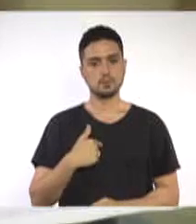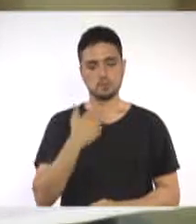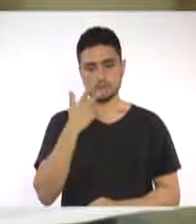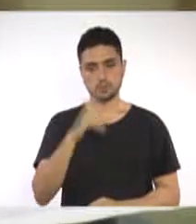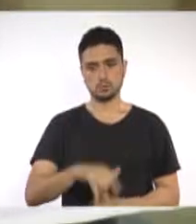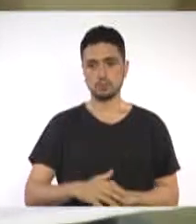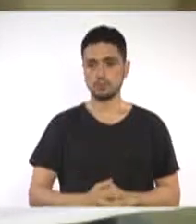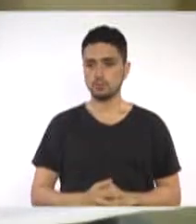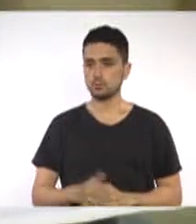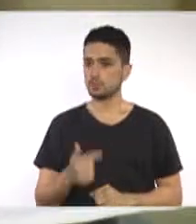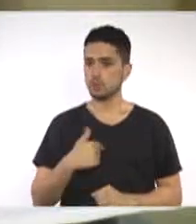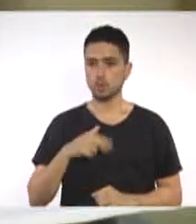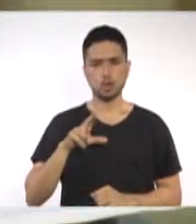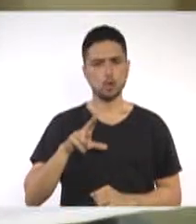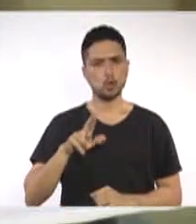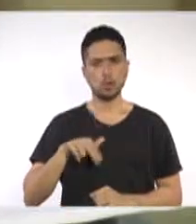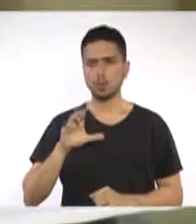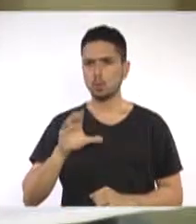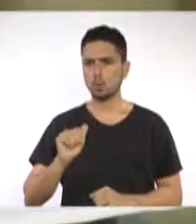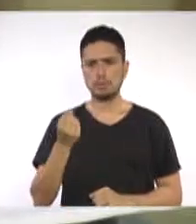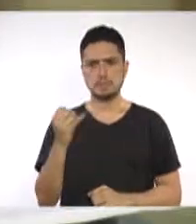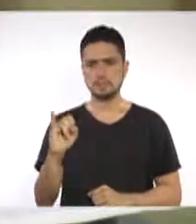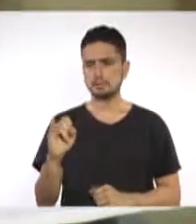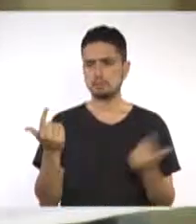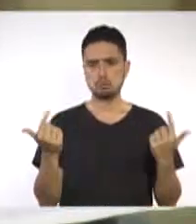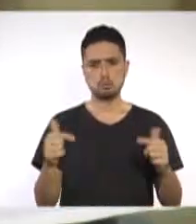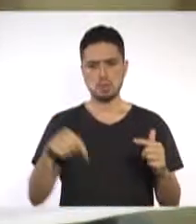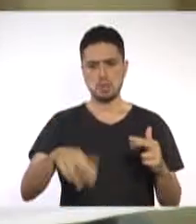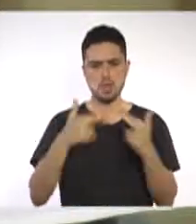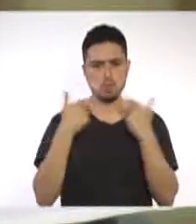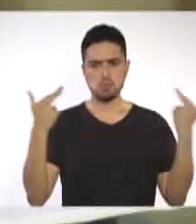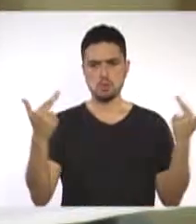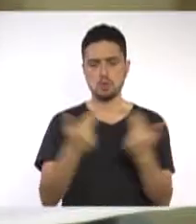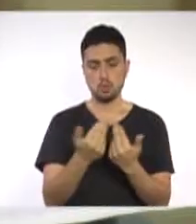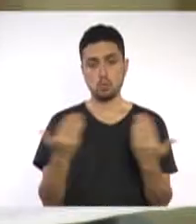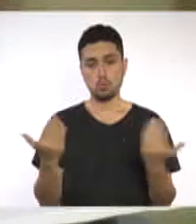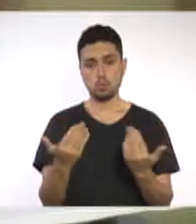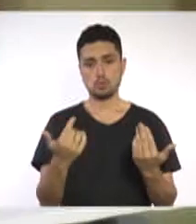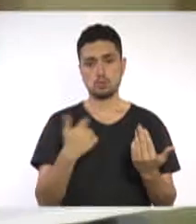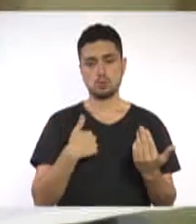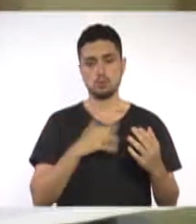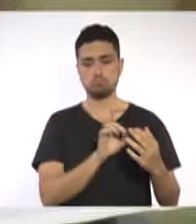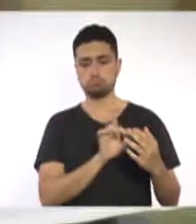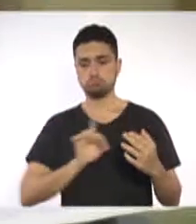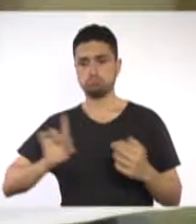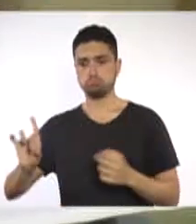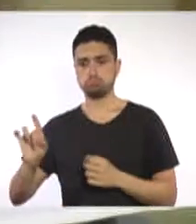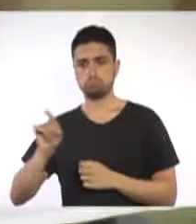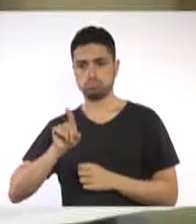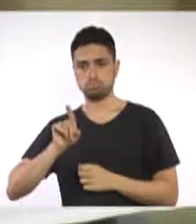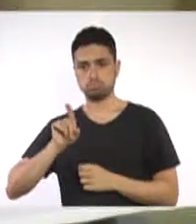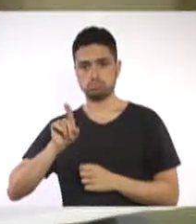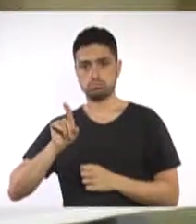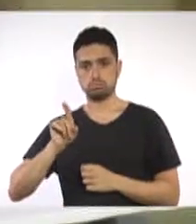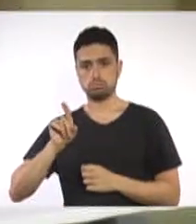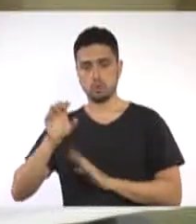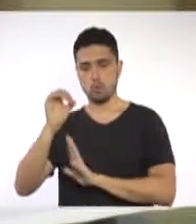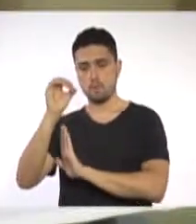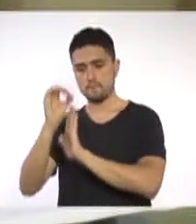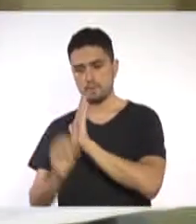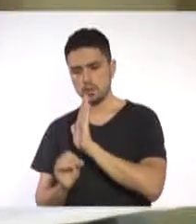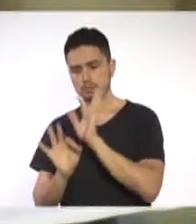se não estivesse fazendo esta reunião, hoje mesmo eu estaria encaminhando o